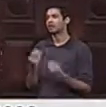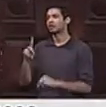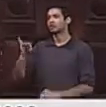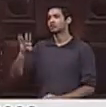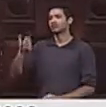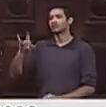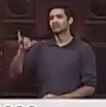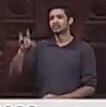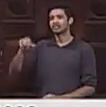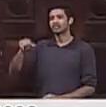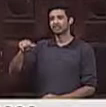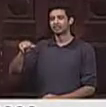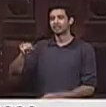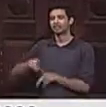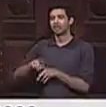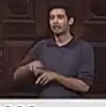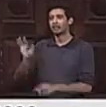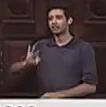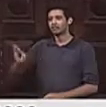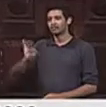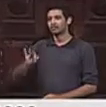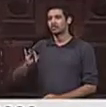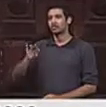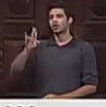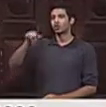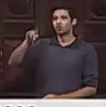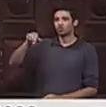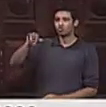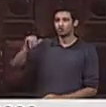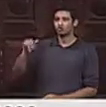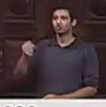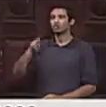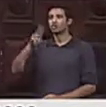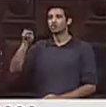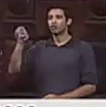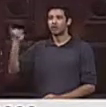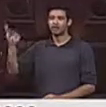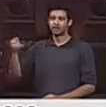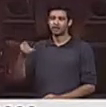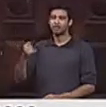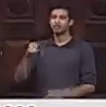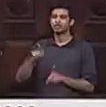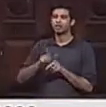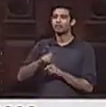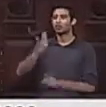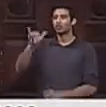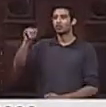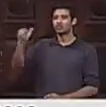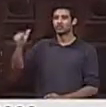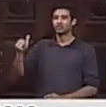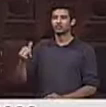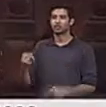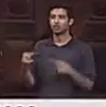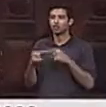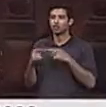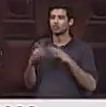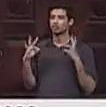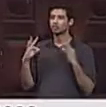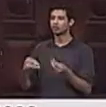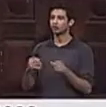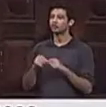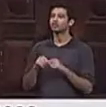e do Centro Universitário Estadual, o ENF, o ERJ e o ESO, talvez valesse a pena também, talvez devêssemos